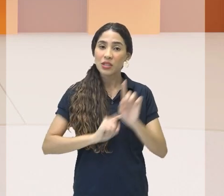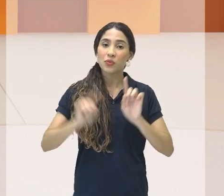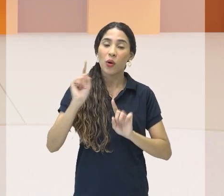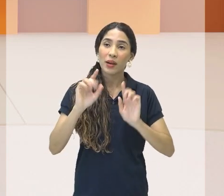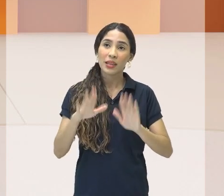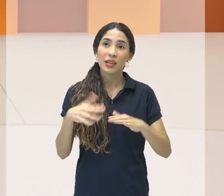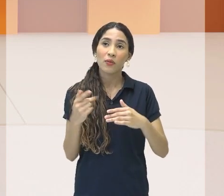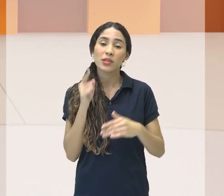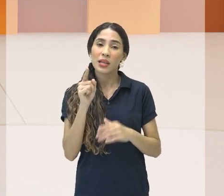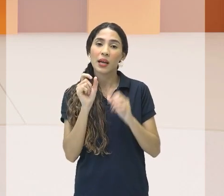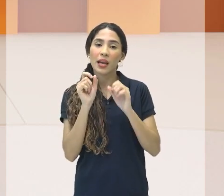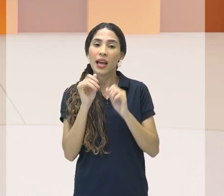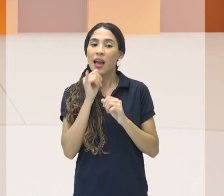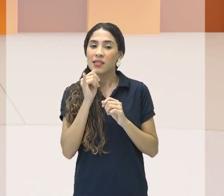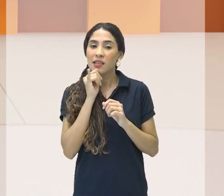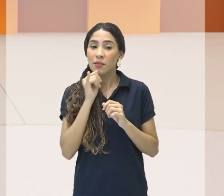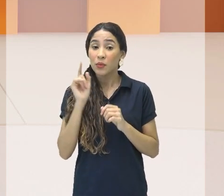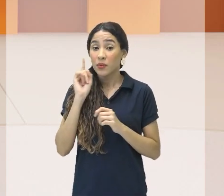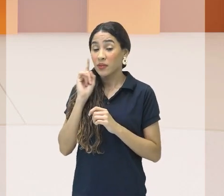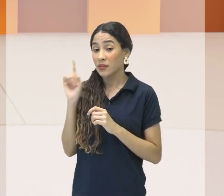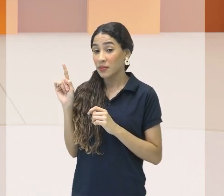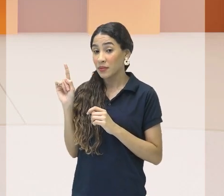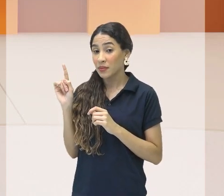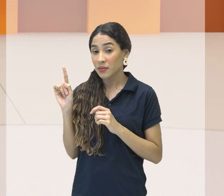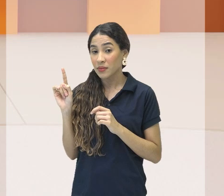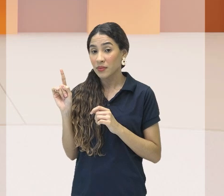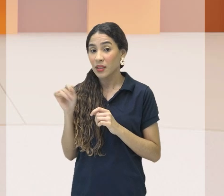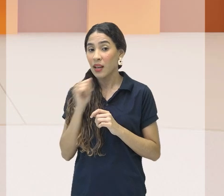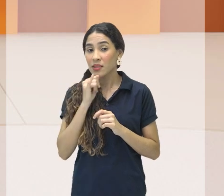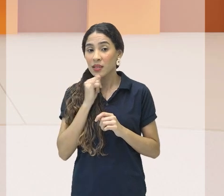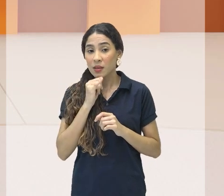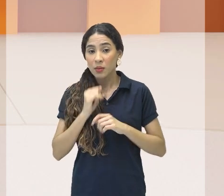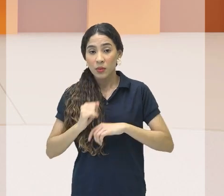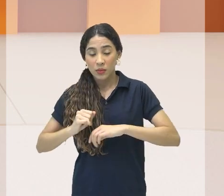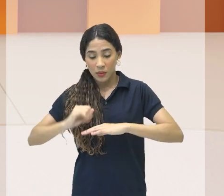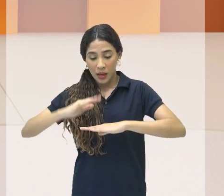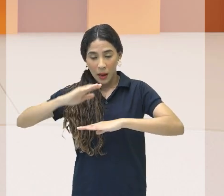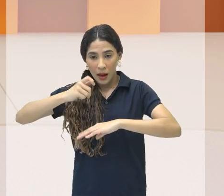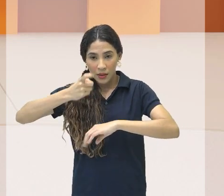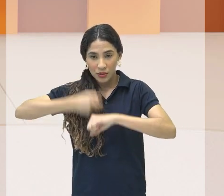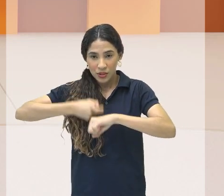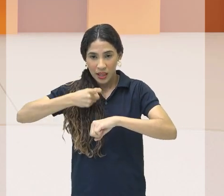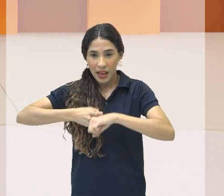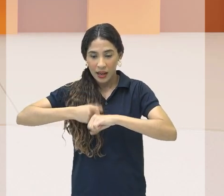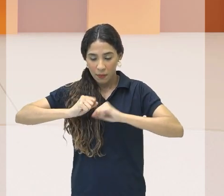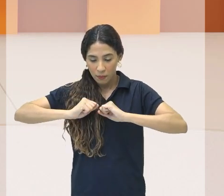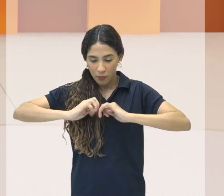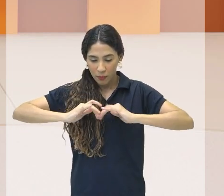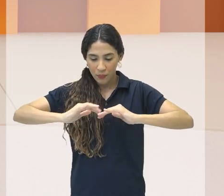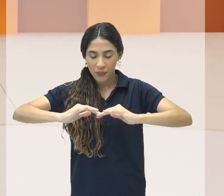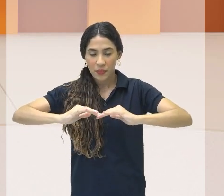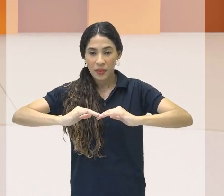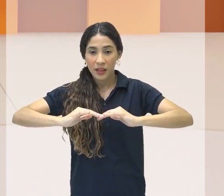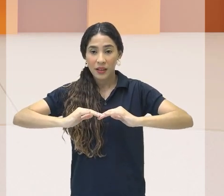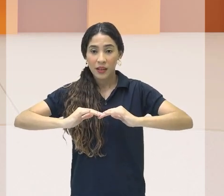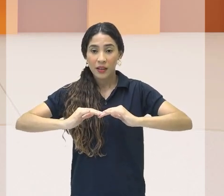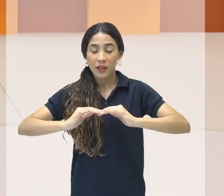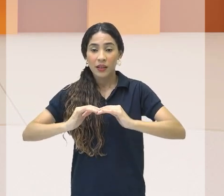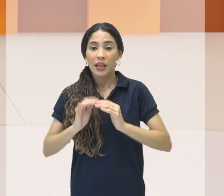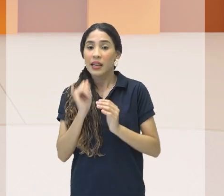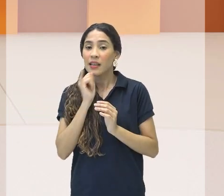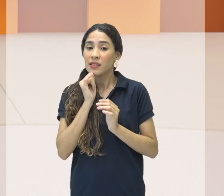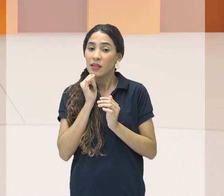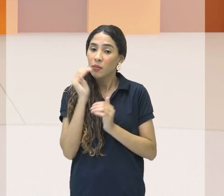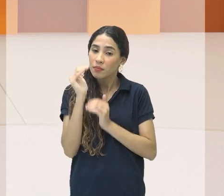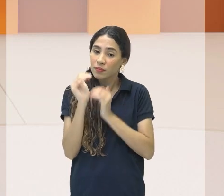Então você pode ver aqui, só para a gente ilustrar, que nós estamos saindo aqui do chão, da terra, e indo lá para,